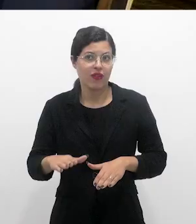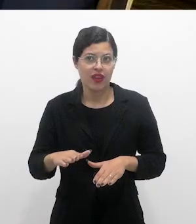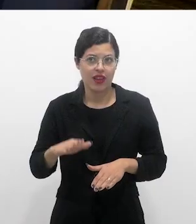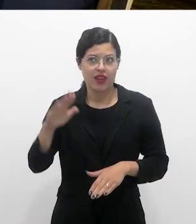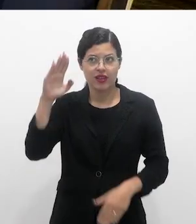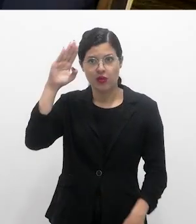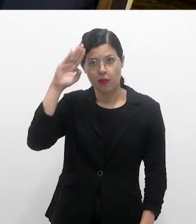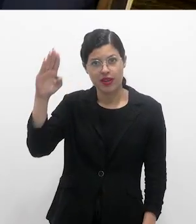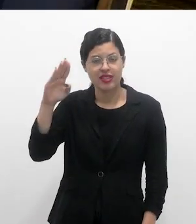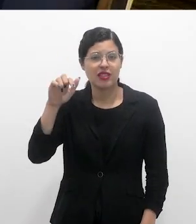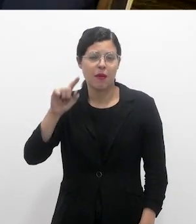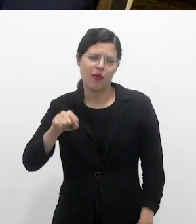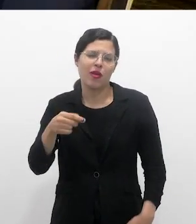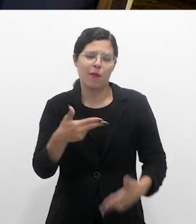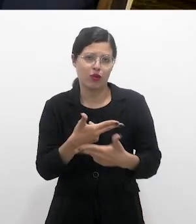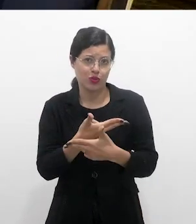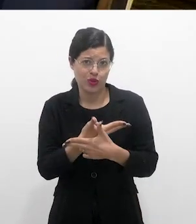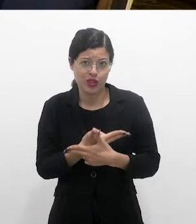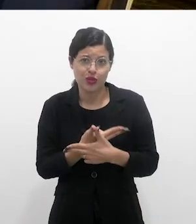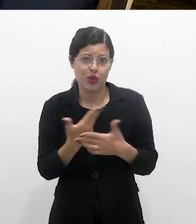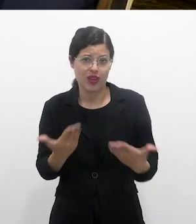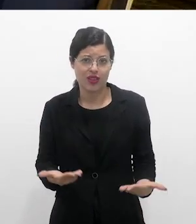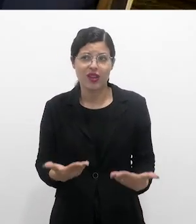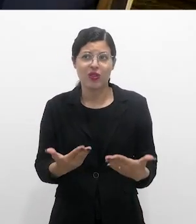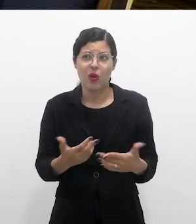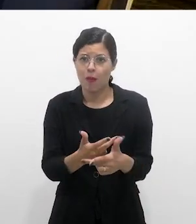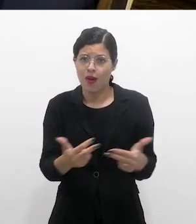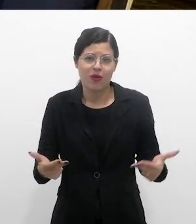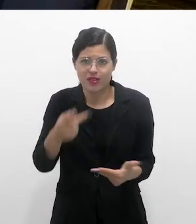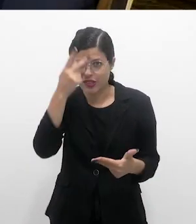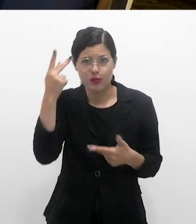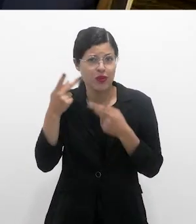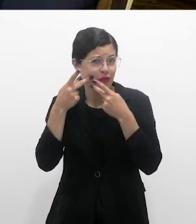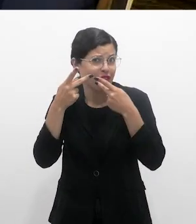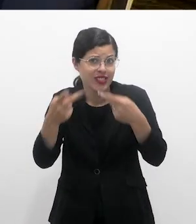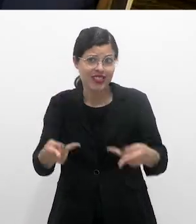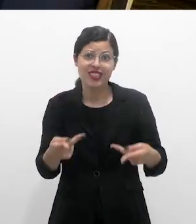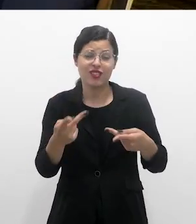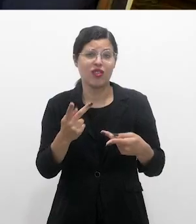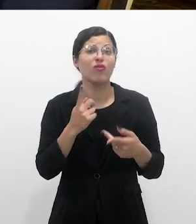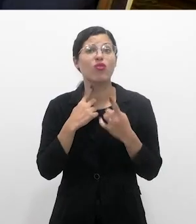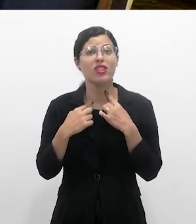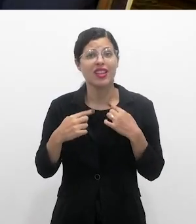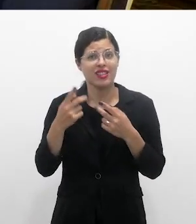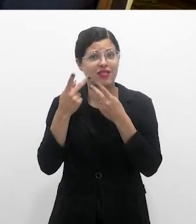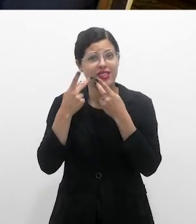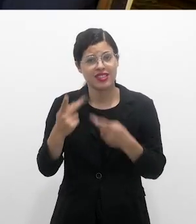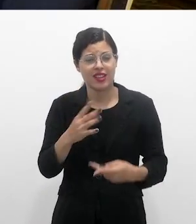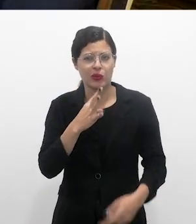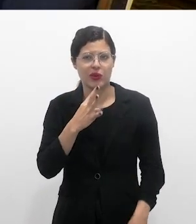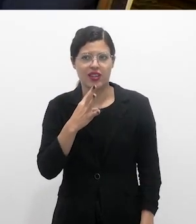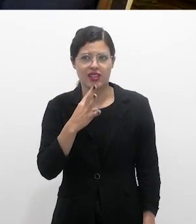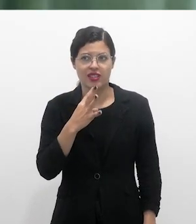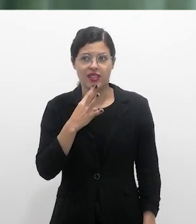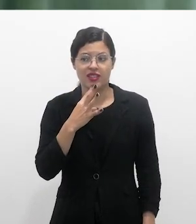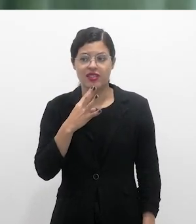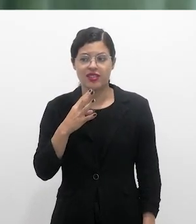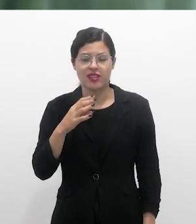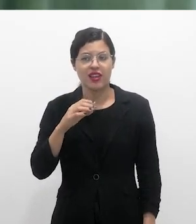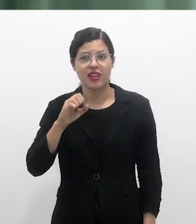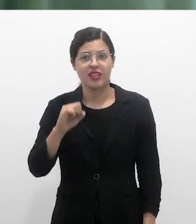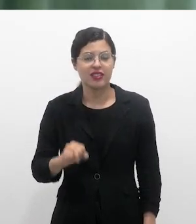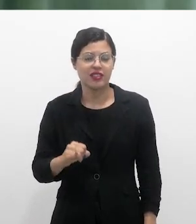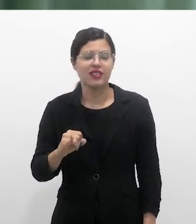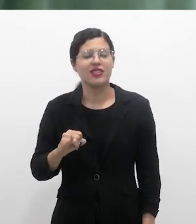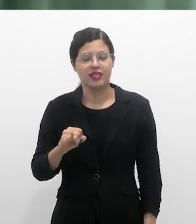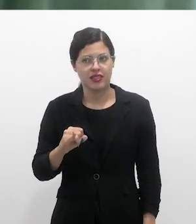monumento depois do Cristo Redentor, a coisa que o pessoal não deixa de vir. É verdade. Não deixa de visitar. Então, se você tem